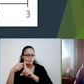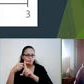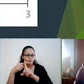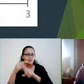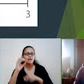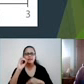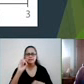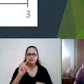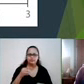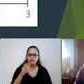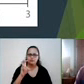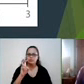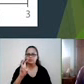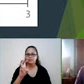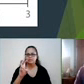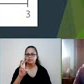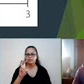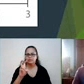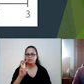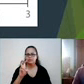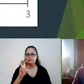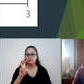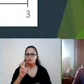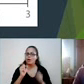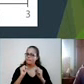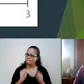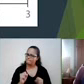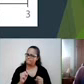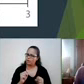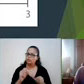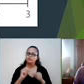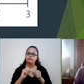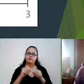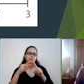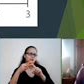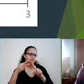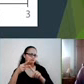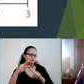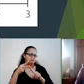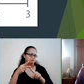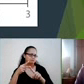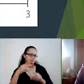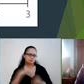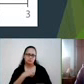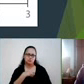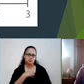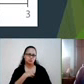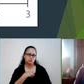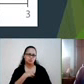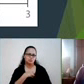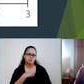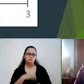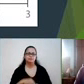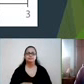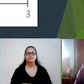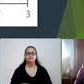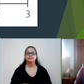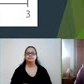Se é 0,5, tem duas maneiras de fazer isso aqui. A gente divide em 10 partes, pega